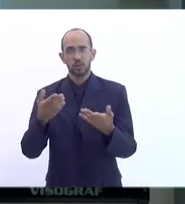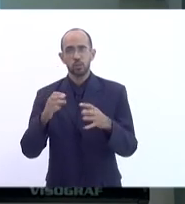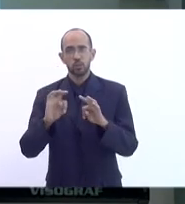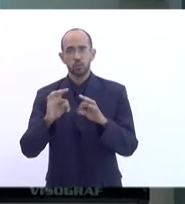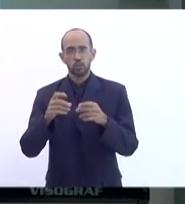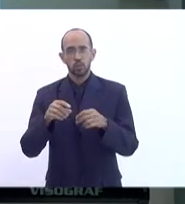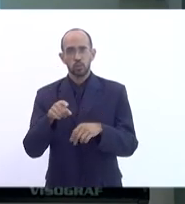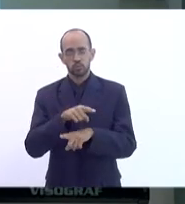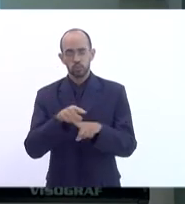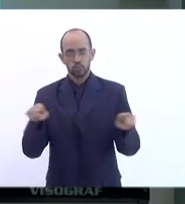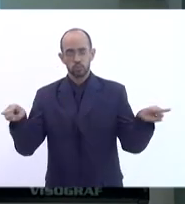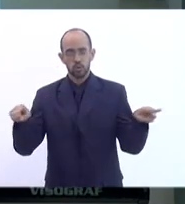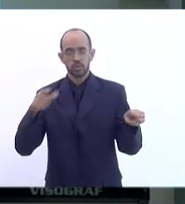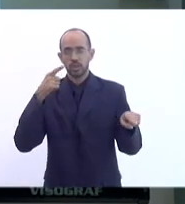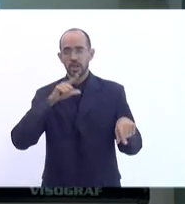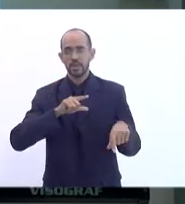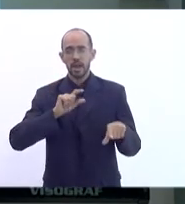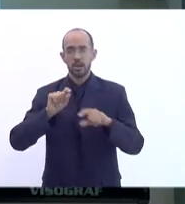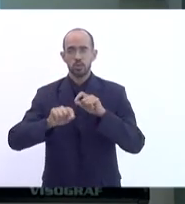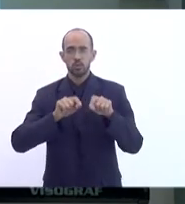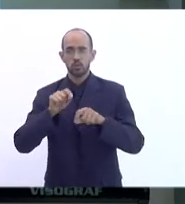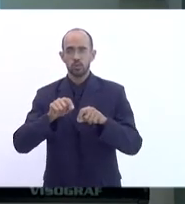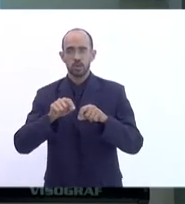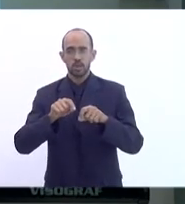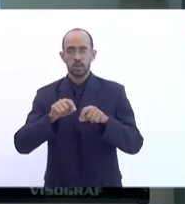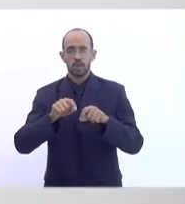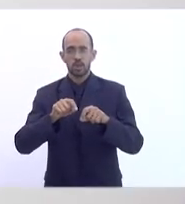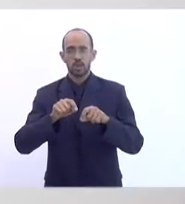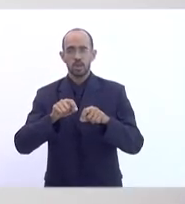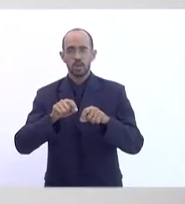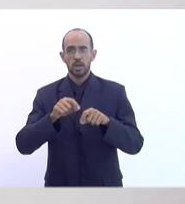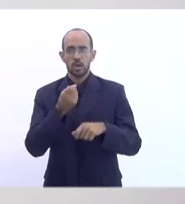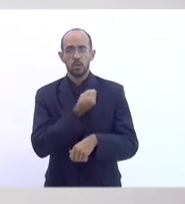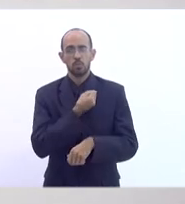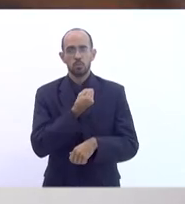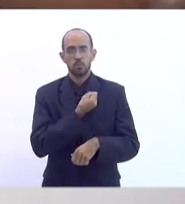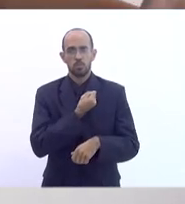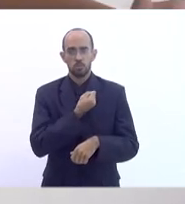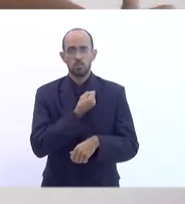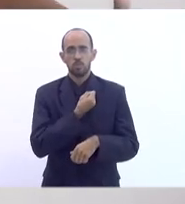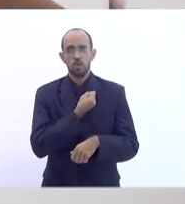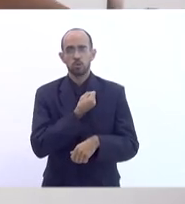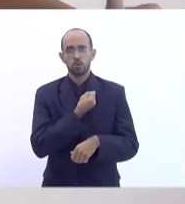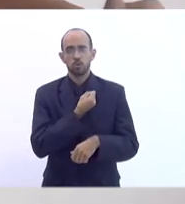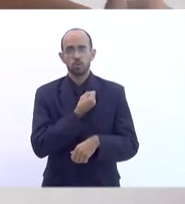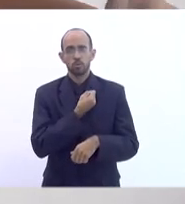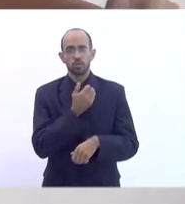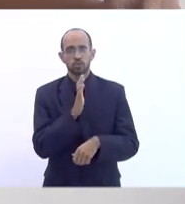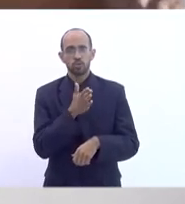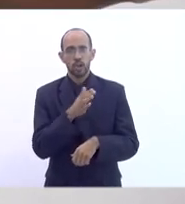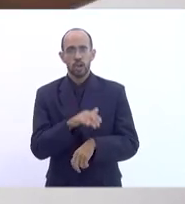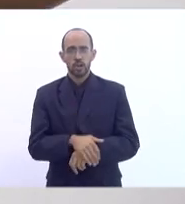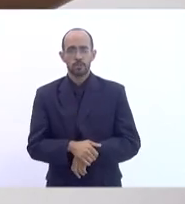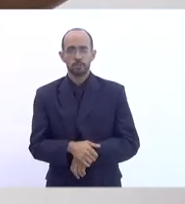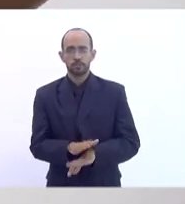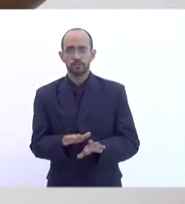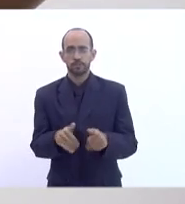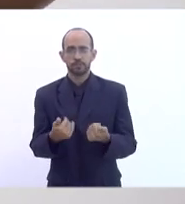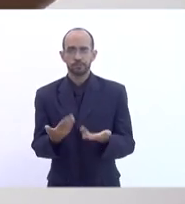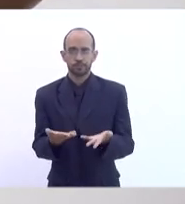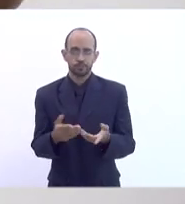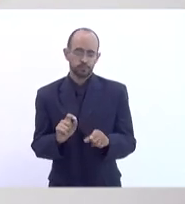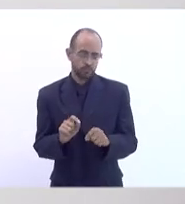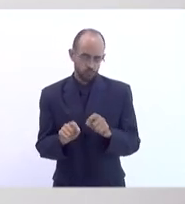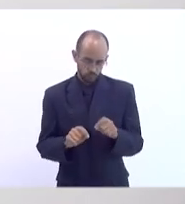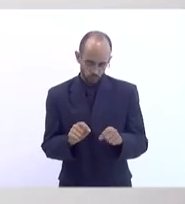todos os senhores ganharam com anulação dessas quatro questões de pronto então quando